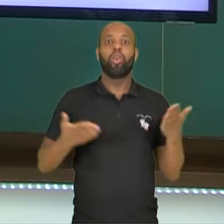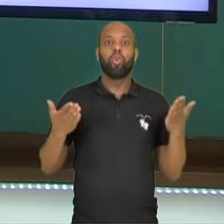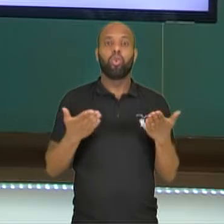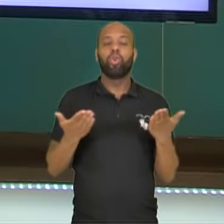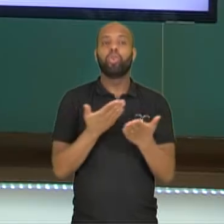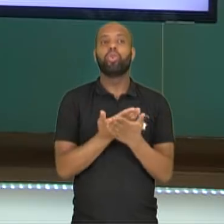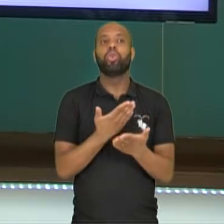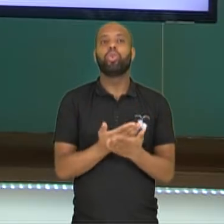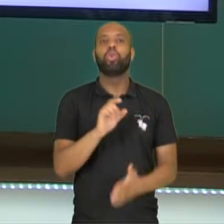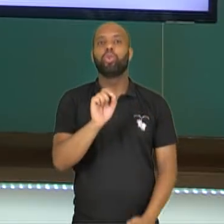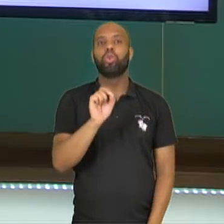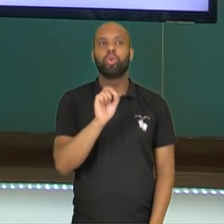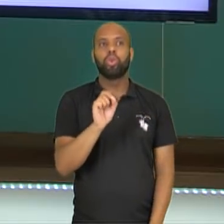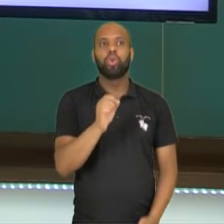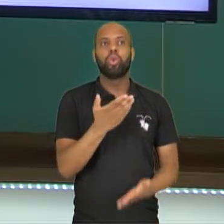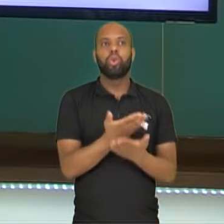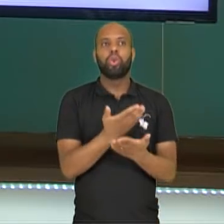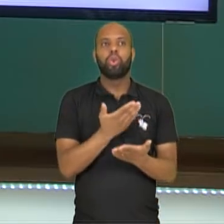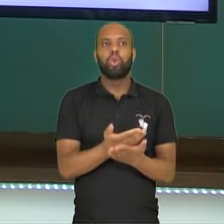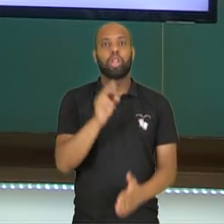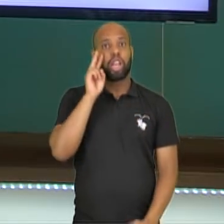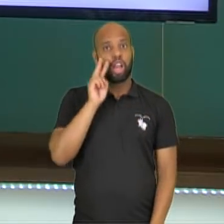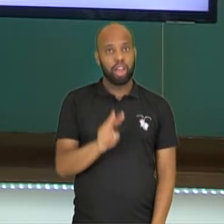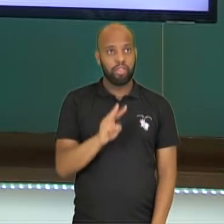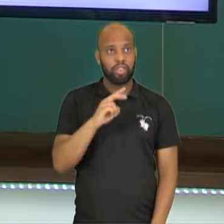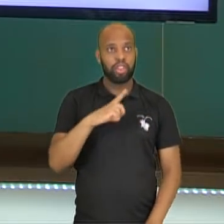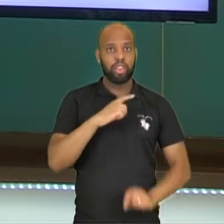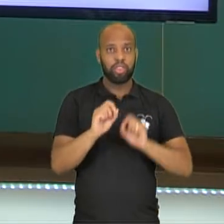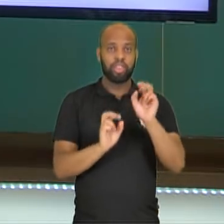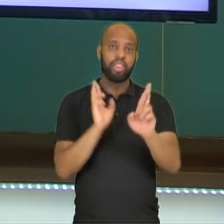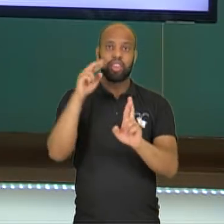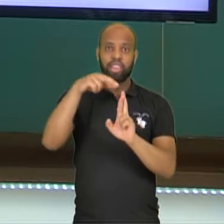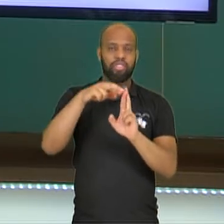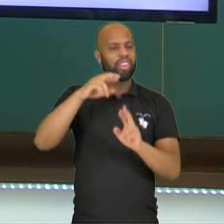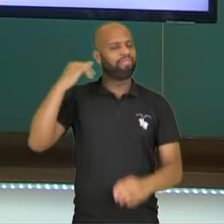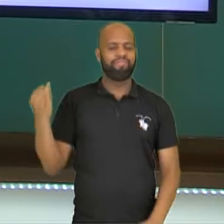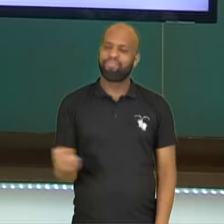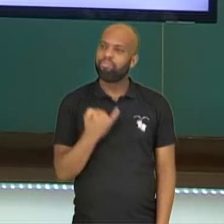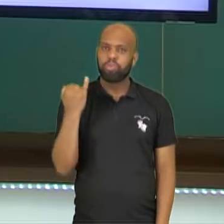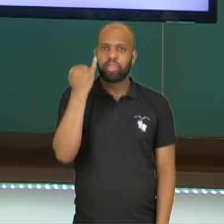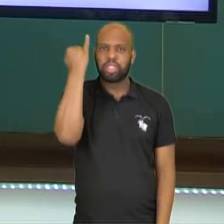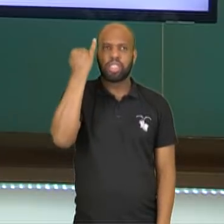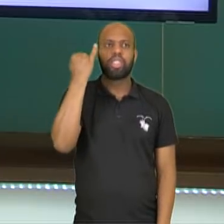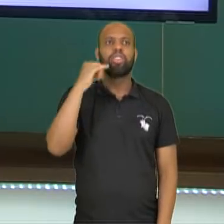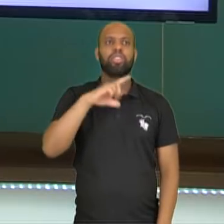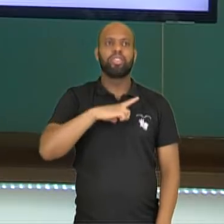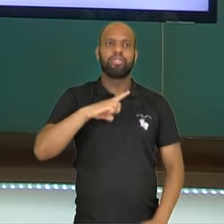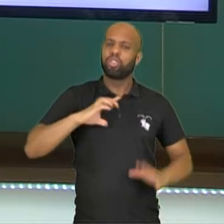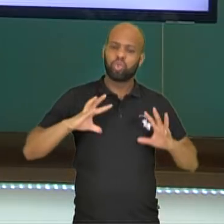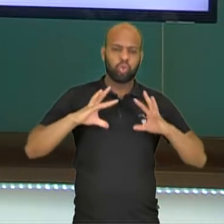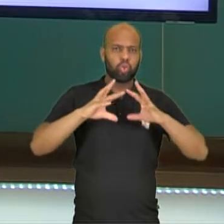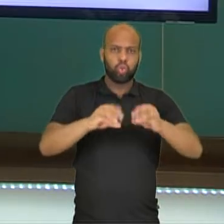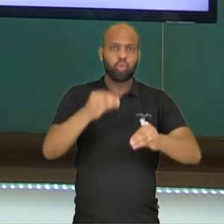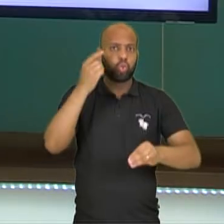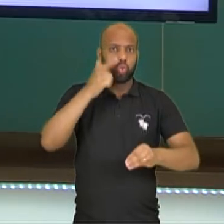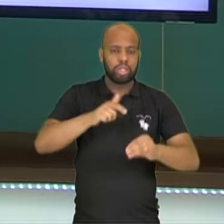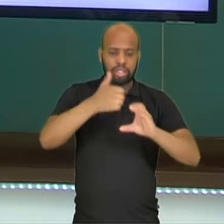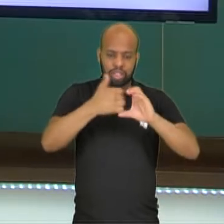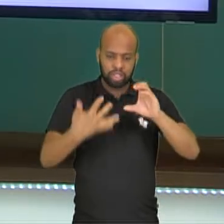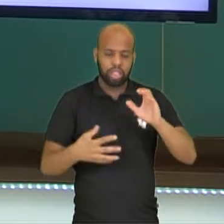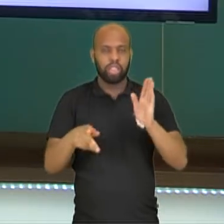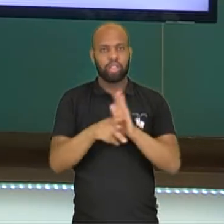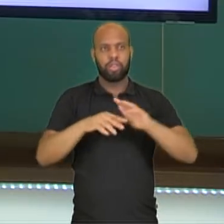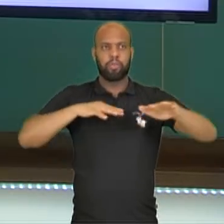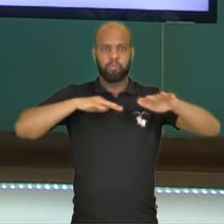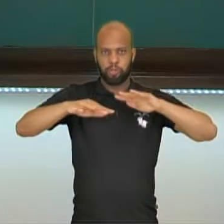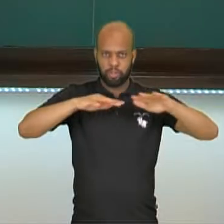aqui o seguinte, nessa aula vimos que os referenciais são importantes para determinarmos todas as características do